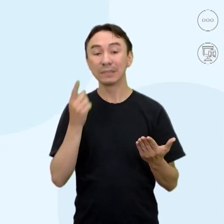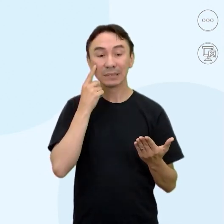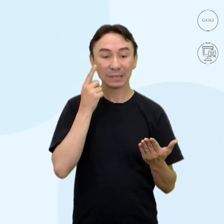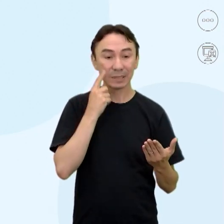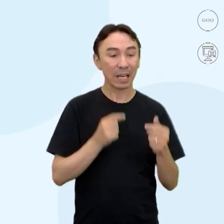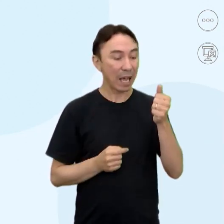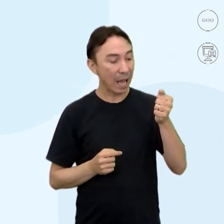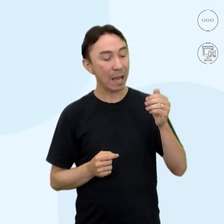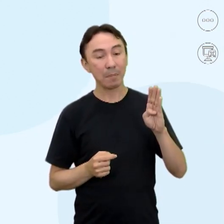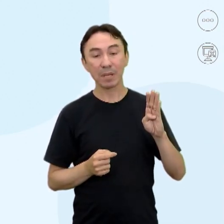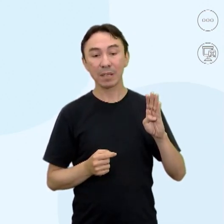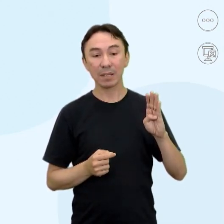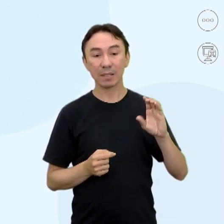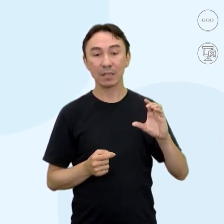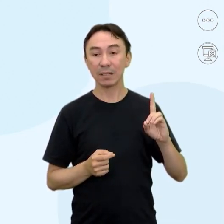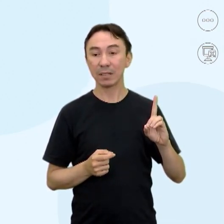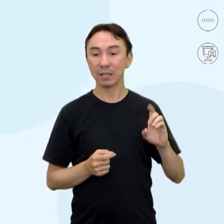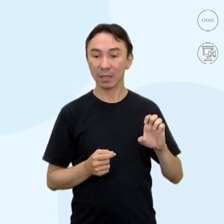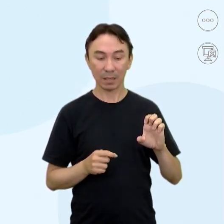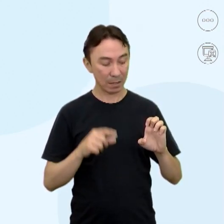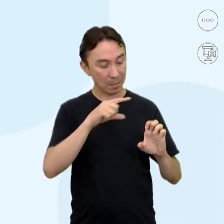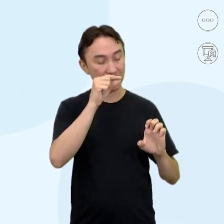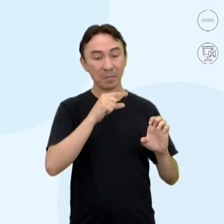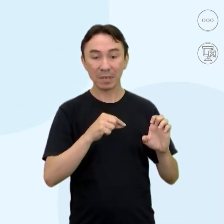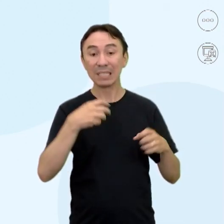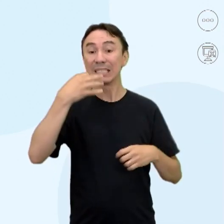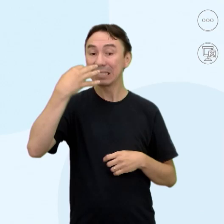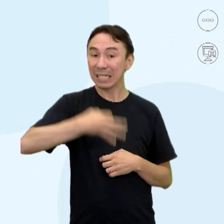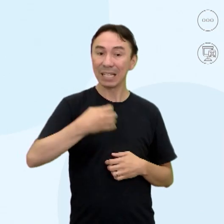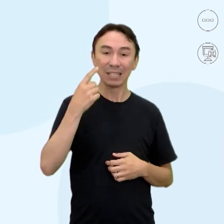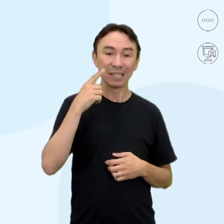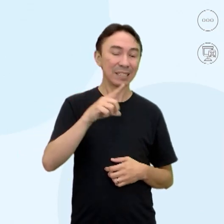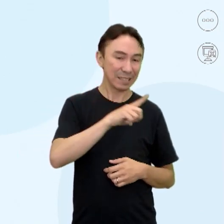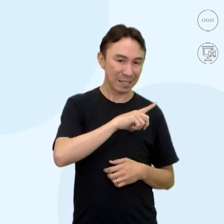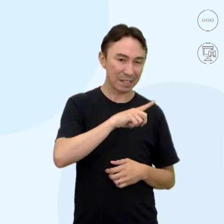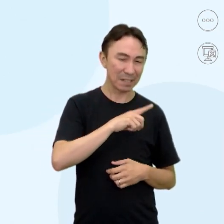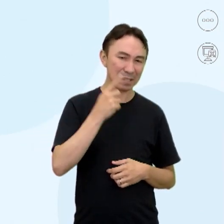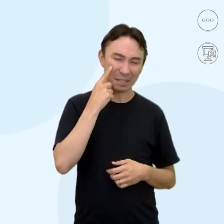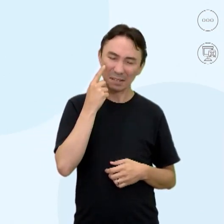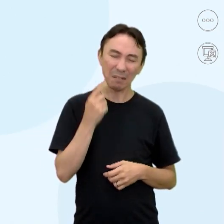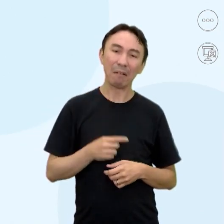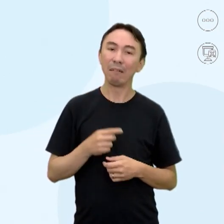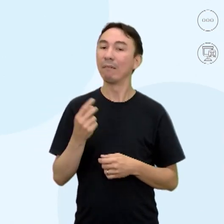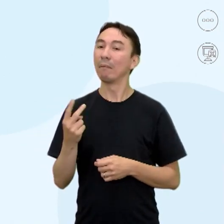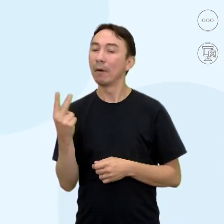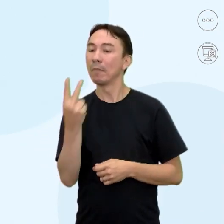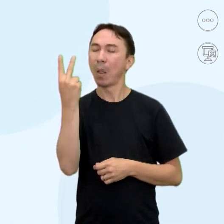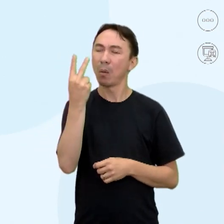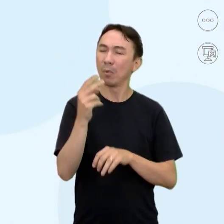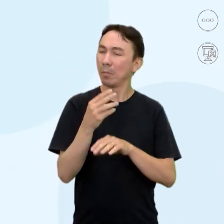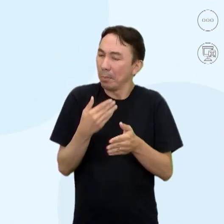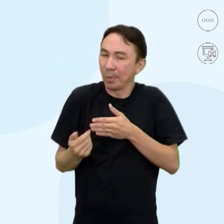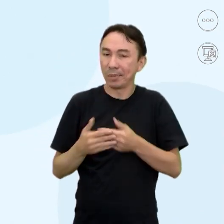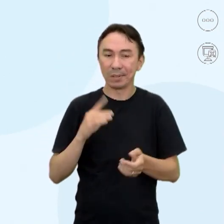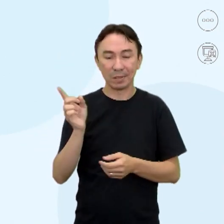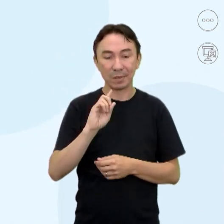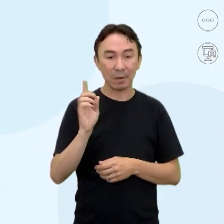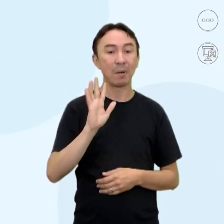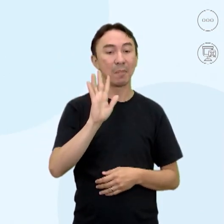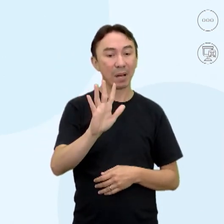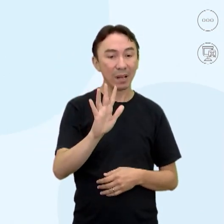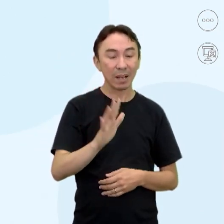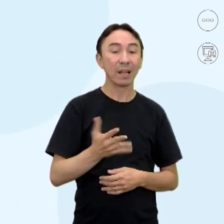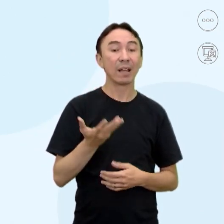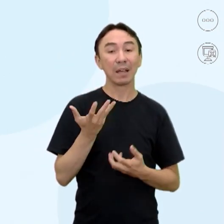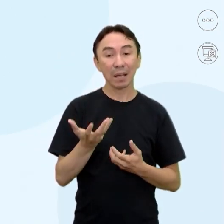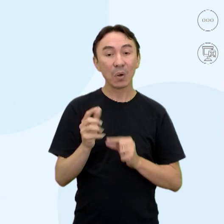dessas alternativas que contém a expressão. Veja, não importa o valor, né? Mas eu quero saber o método, né?